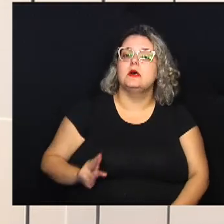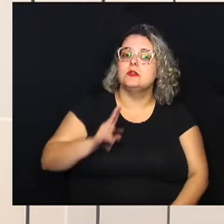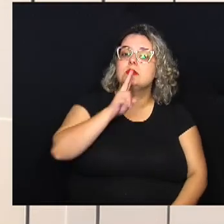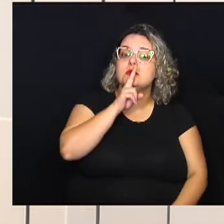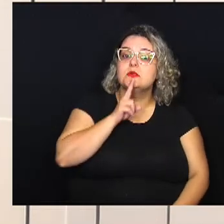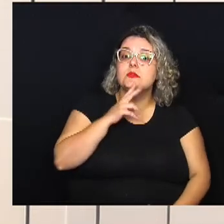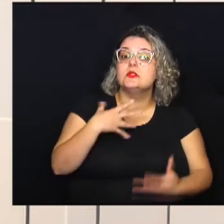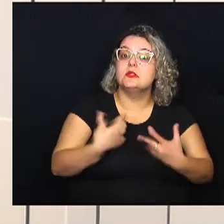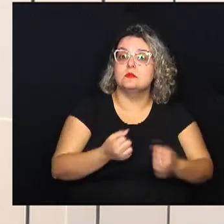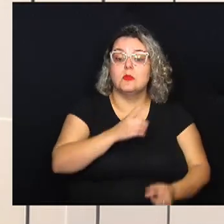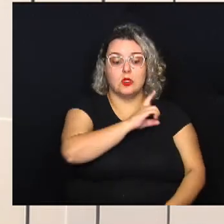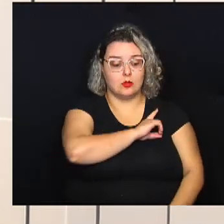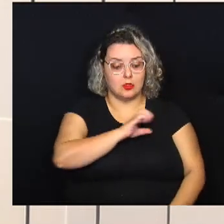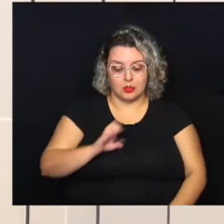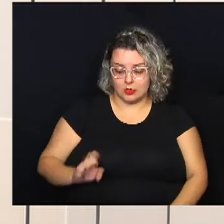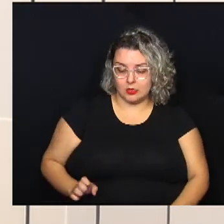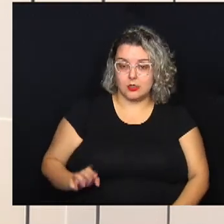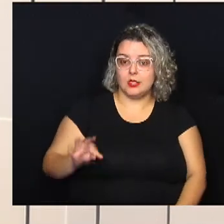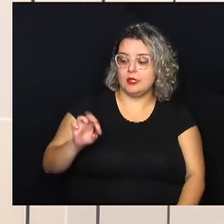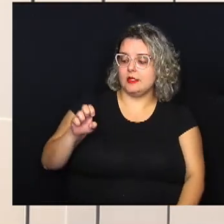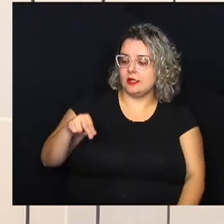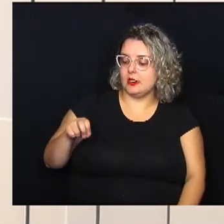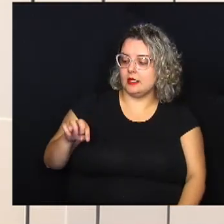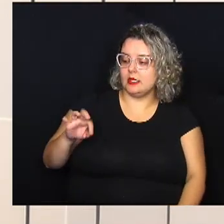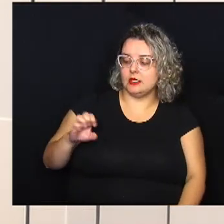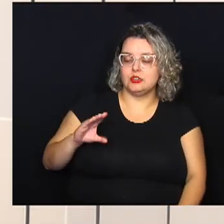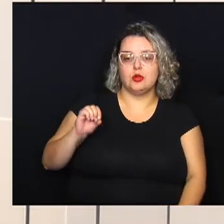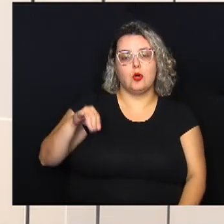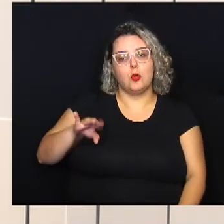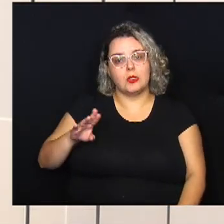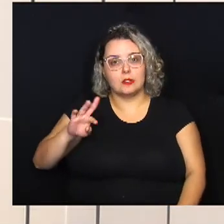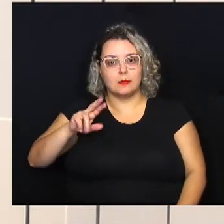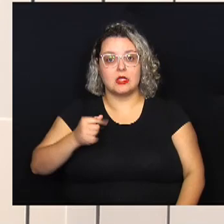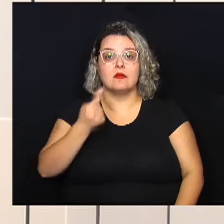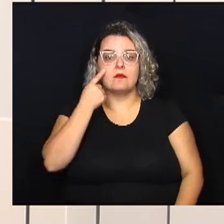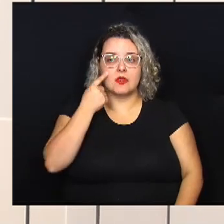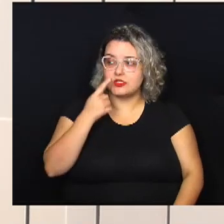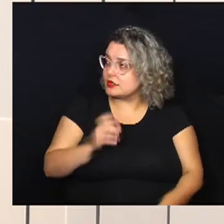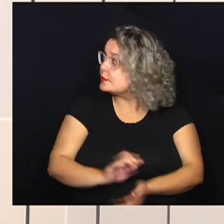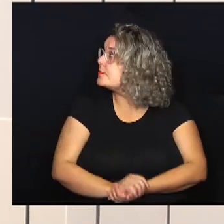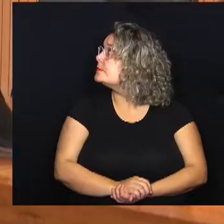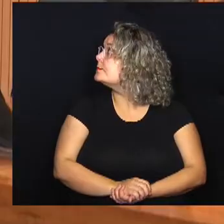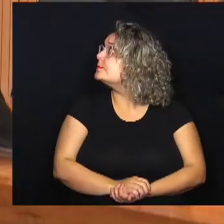o deputado estadual Tenente Coimbra. Confira como foi.